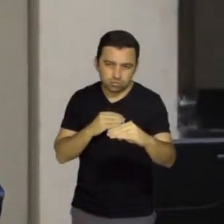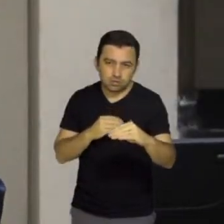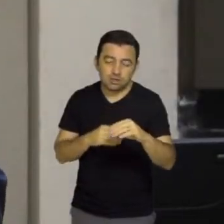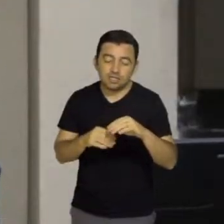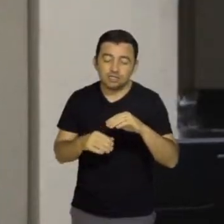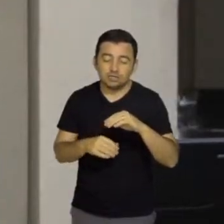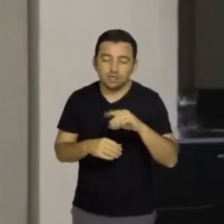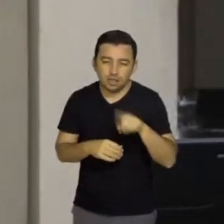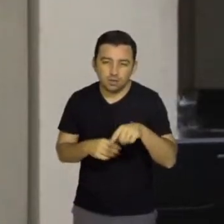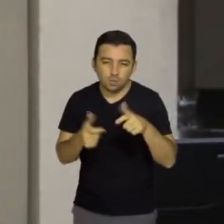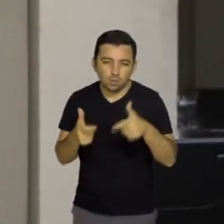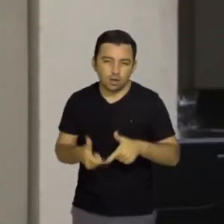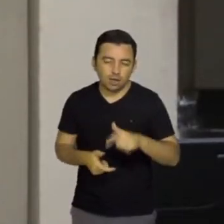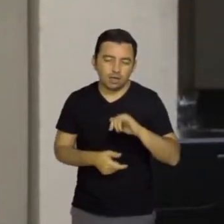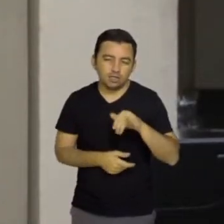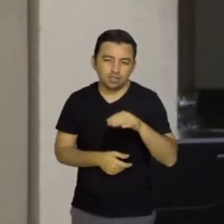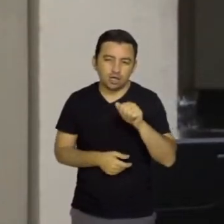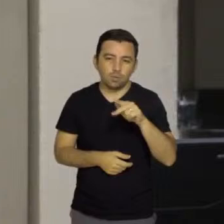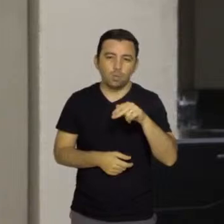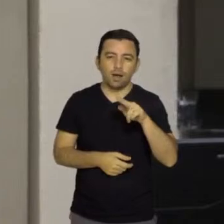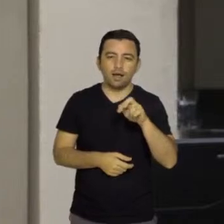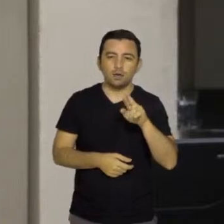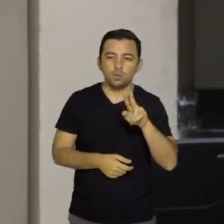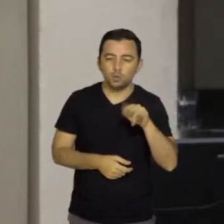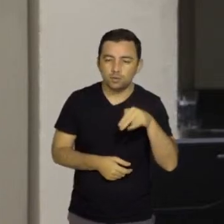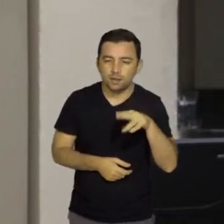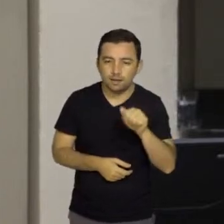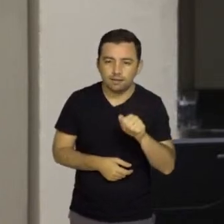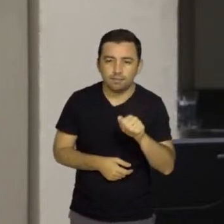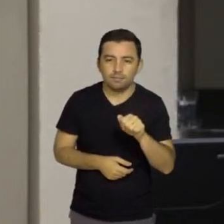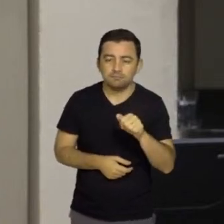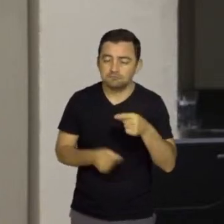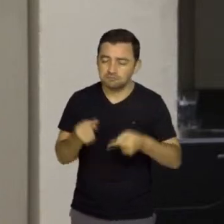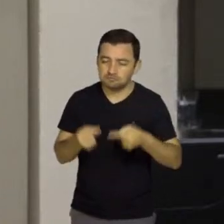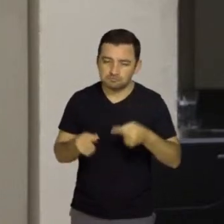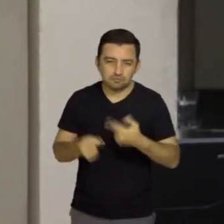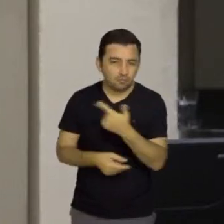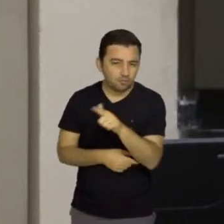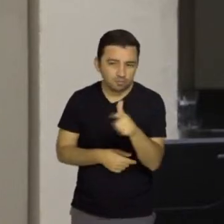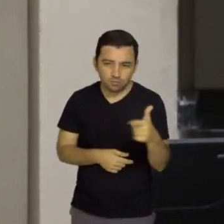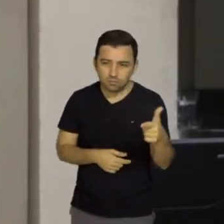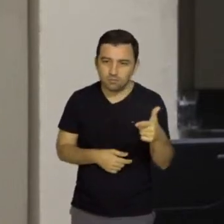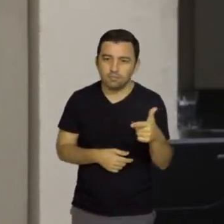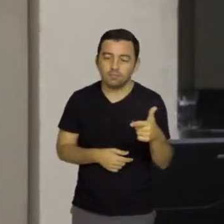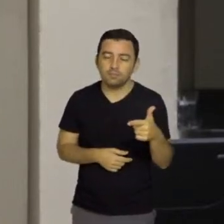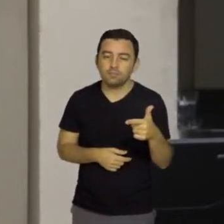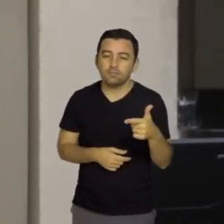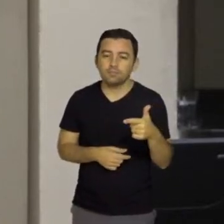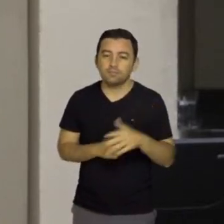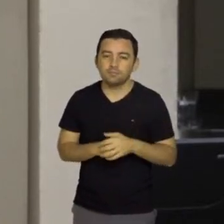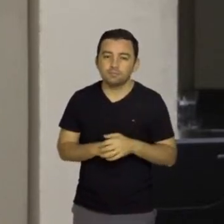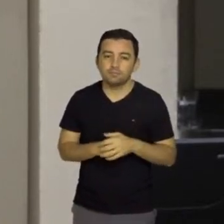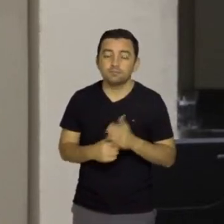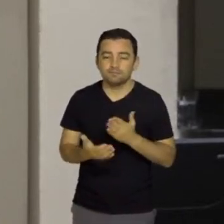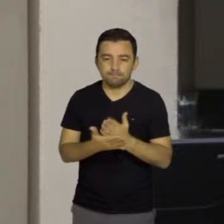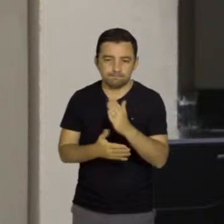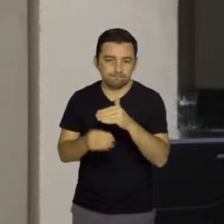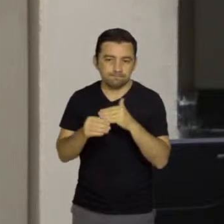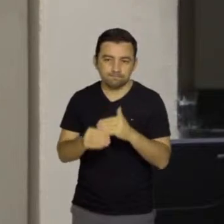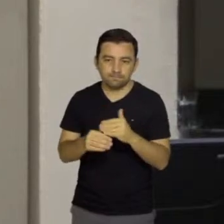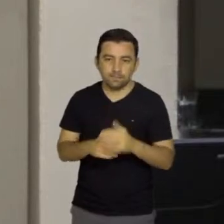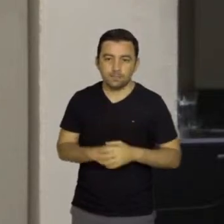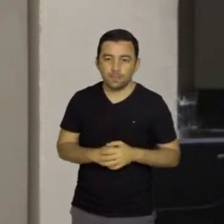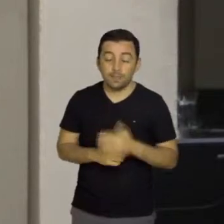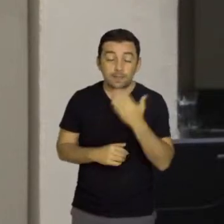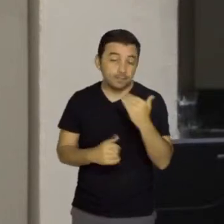Jaguaruna. Em discussão. Não havendo quem queira discutir, é em votação. Deputados que aprovam, permaneçam como se encontra. Aprovado por